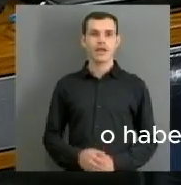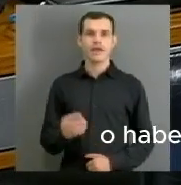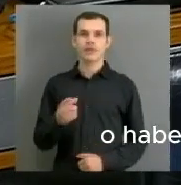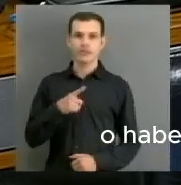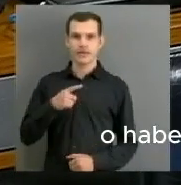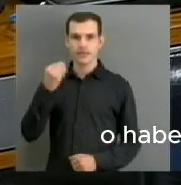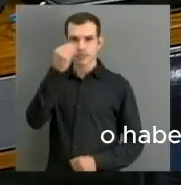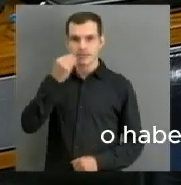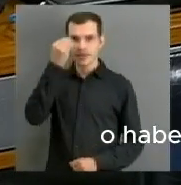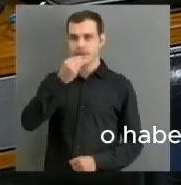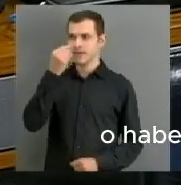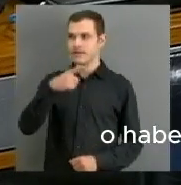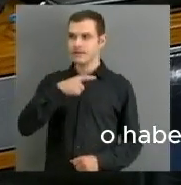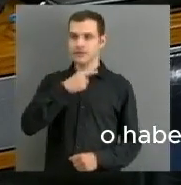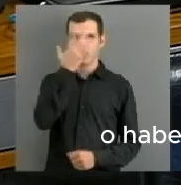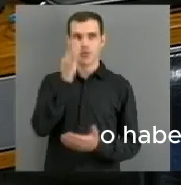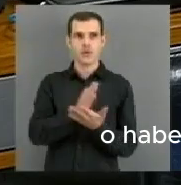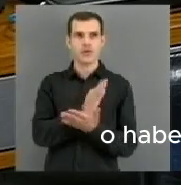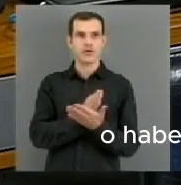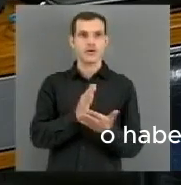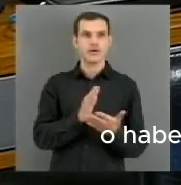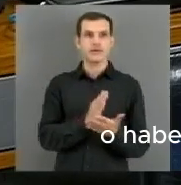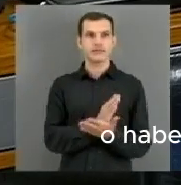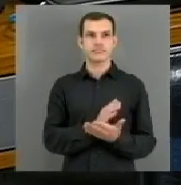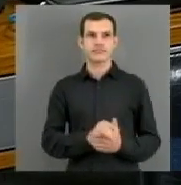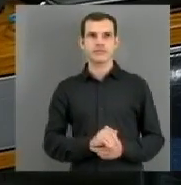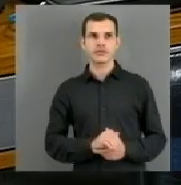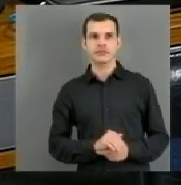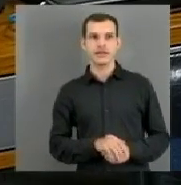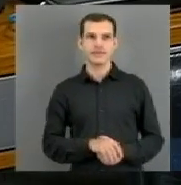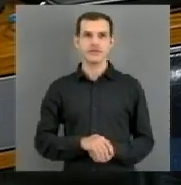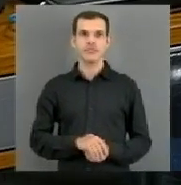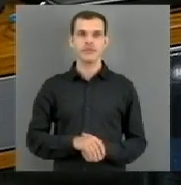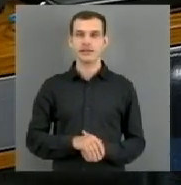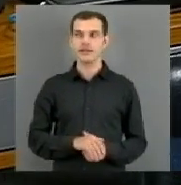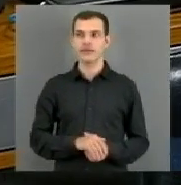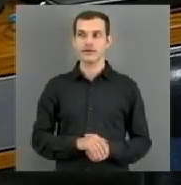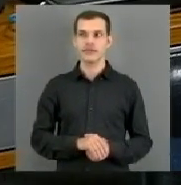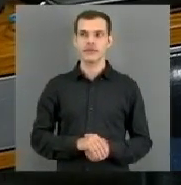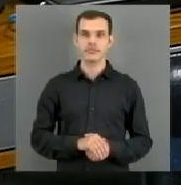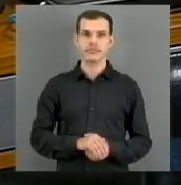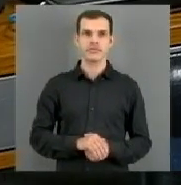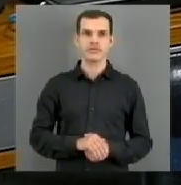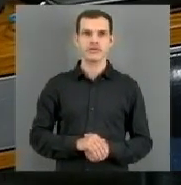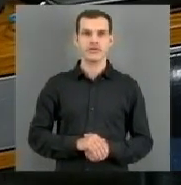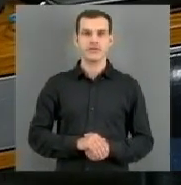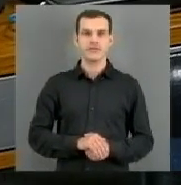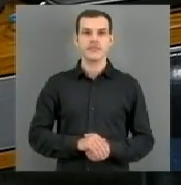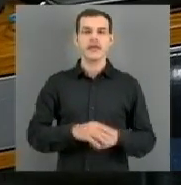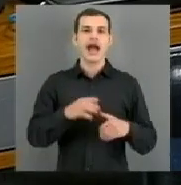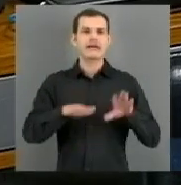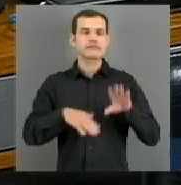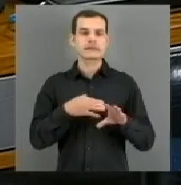um habeas corpus preventivo, tal, ao Supremo, é porque tem receio de falar alguma coisa. Porque